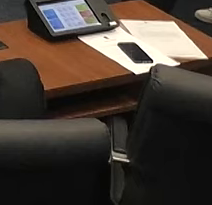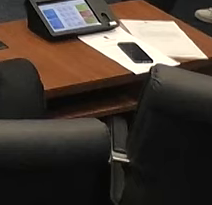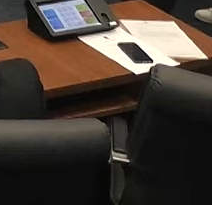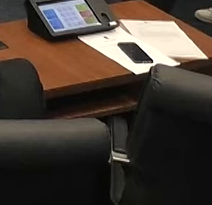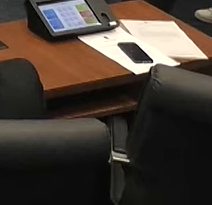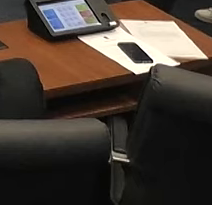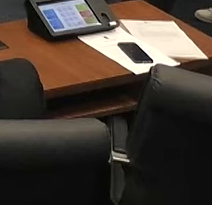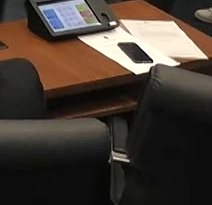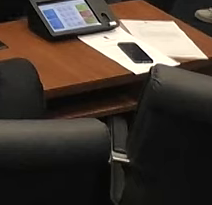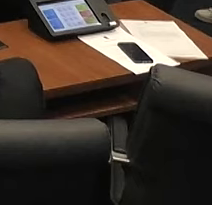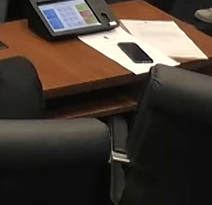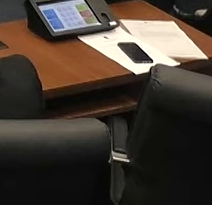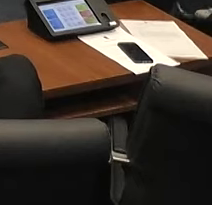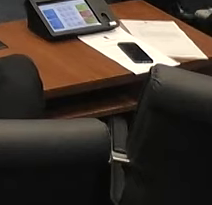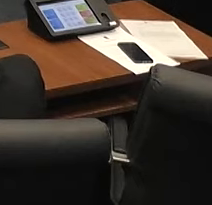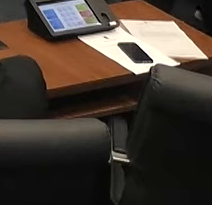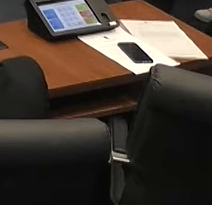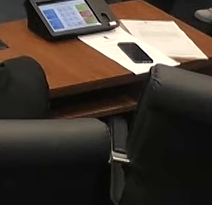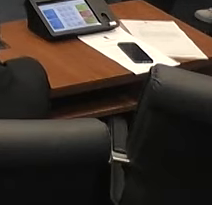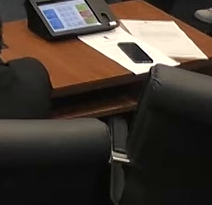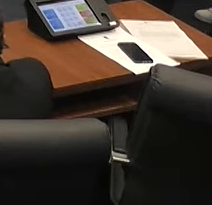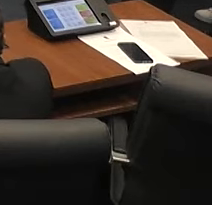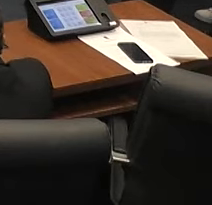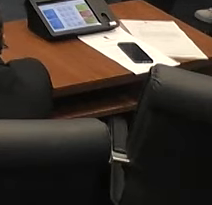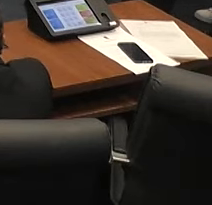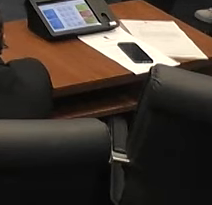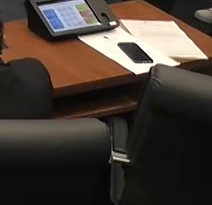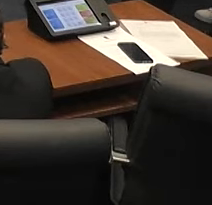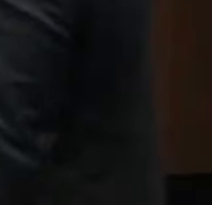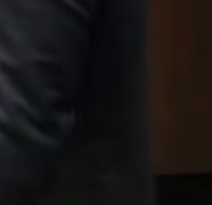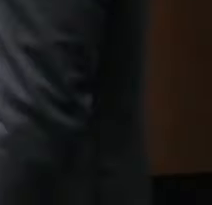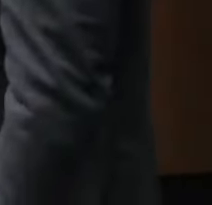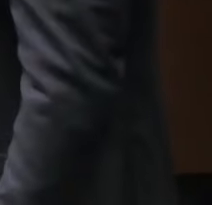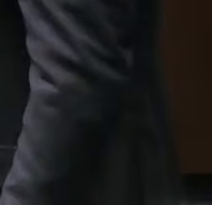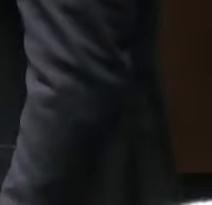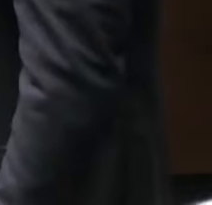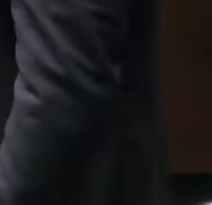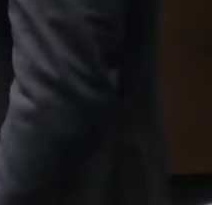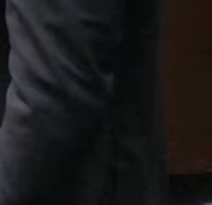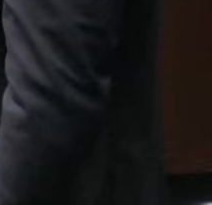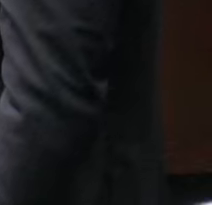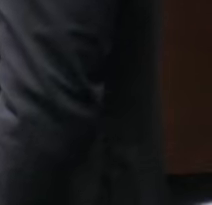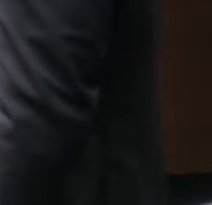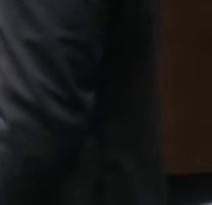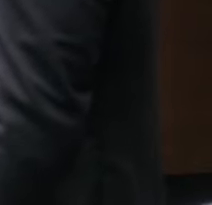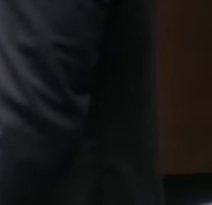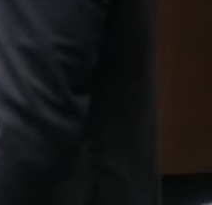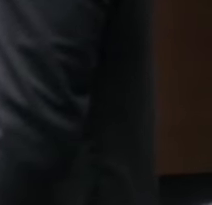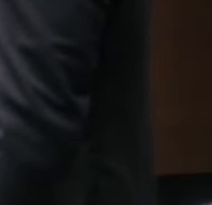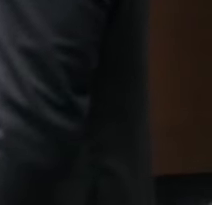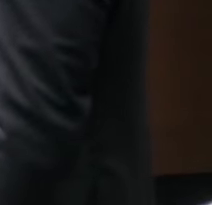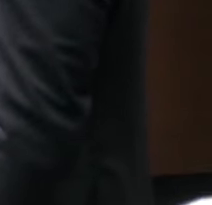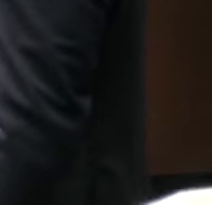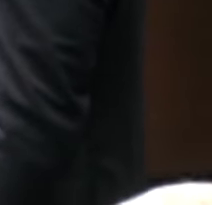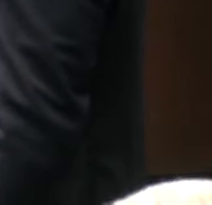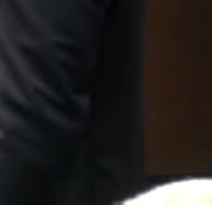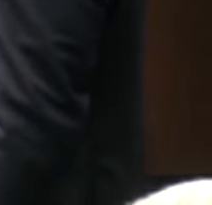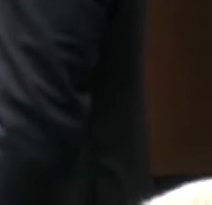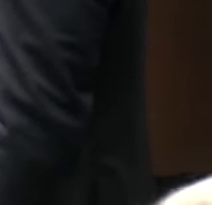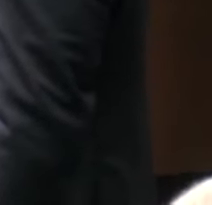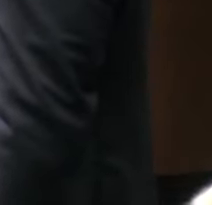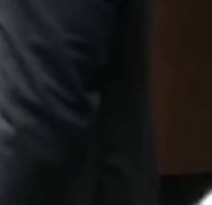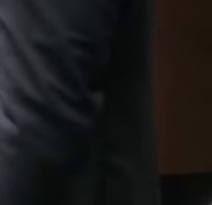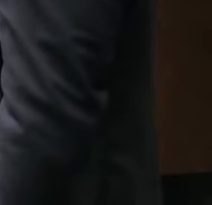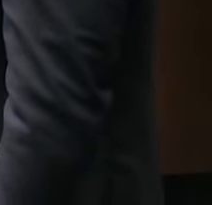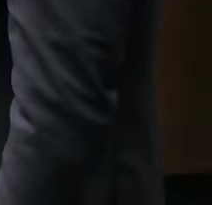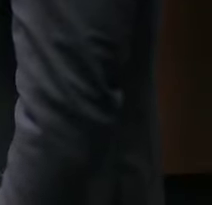antes do pedido de verificação de quórum, Vossa Excelência deve convocar os membros titulares da CCJ para dar parecer.